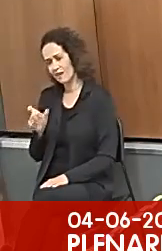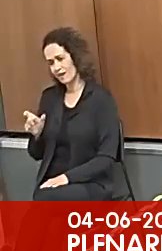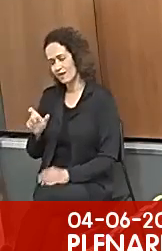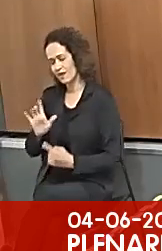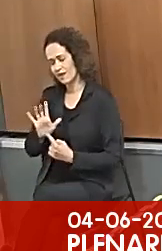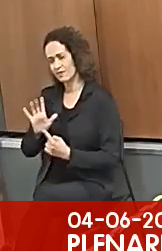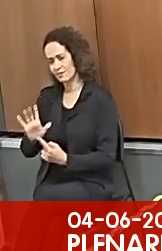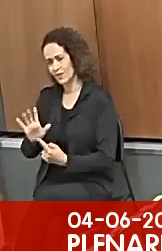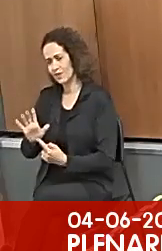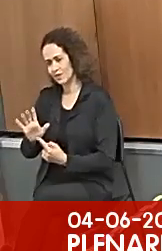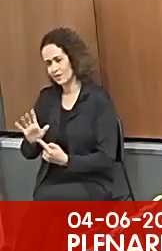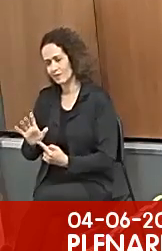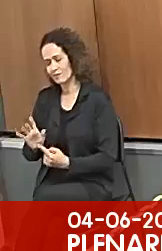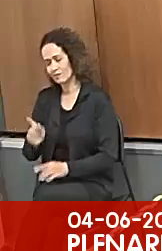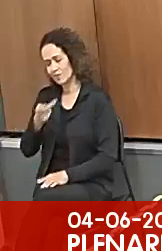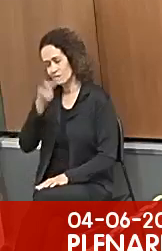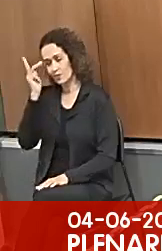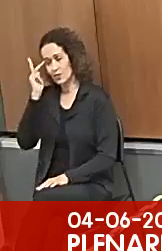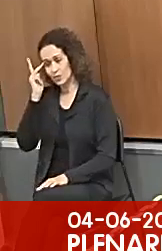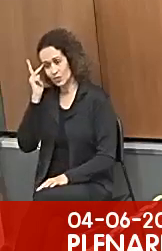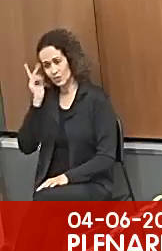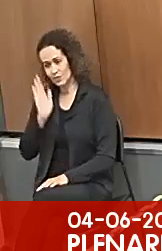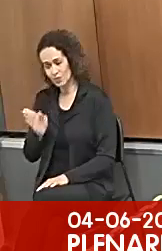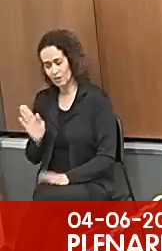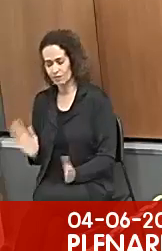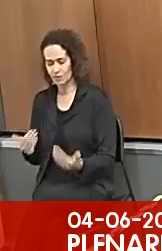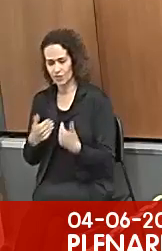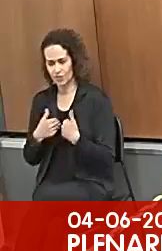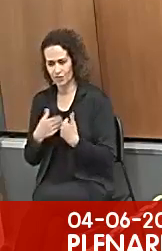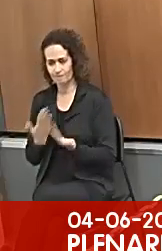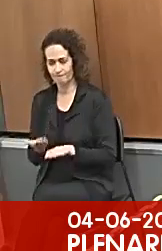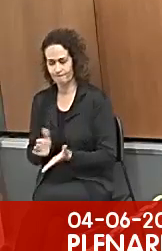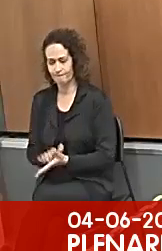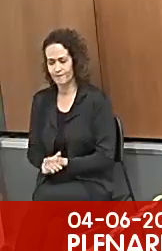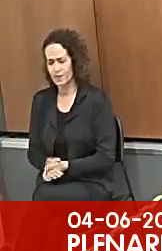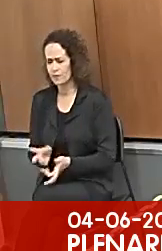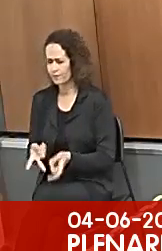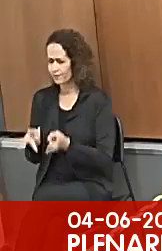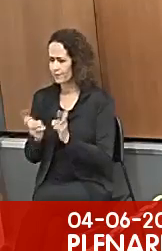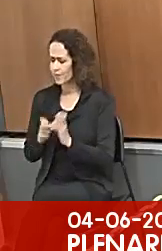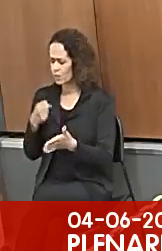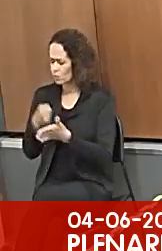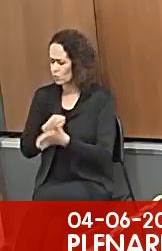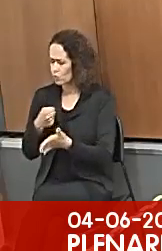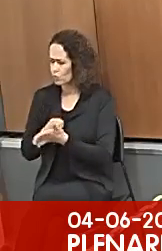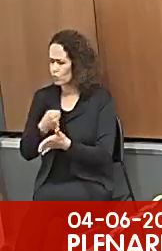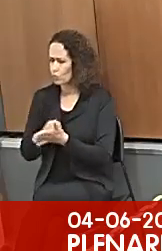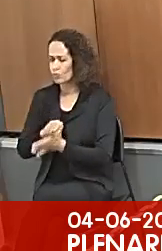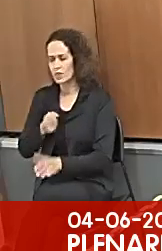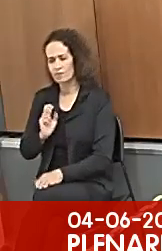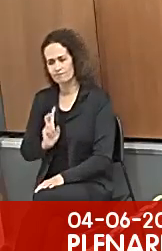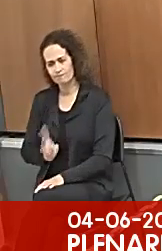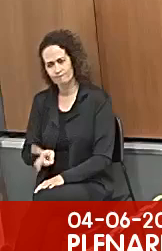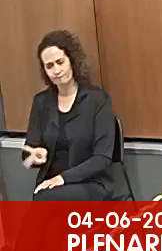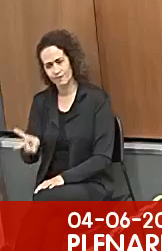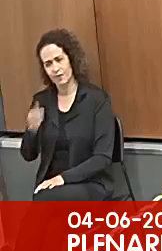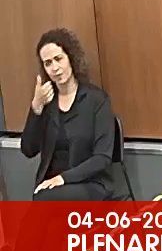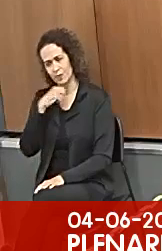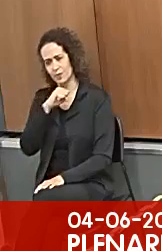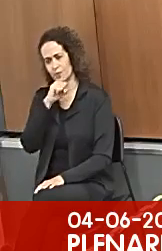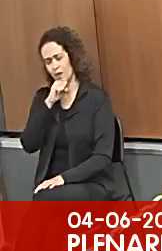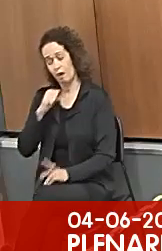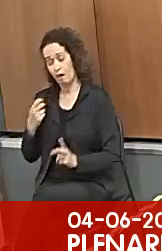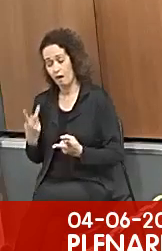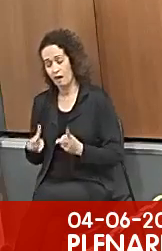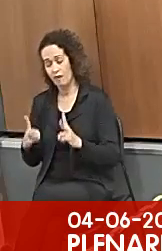a pessoa com deficiência. Então, nós vemos, minhas queridas mães, que a luta ela tem que ser constante. As vitórias ainda